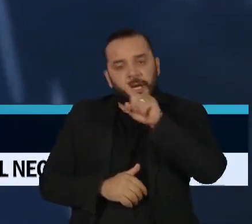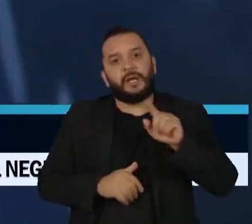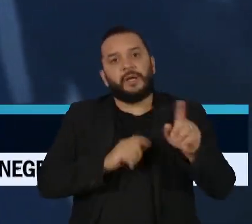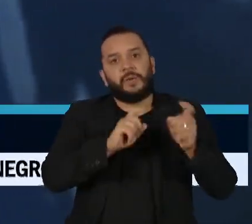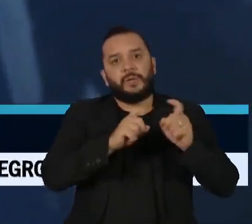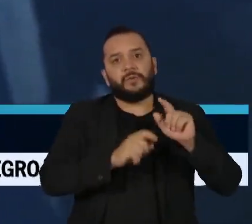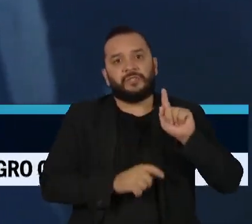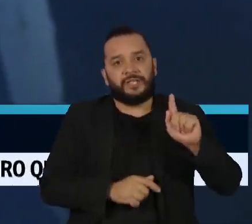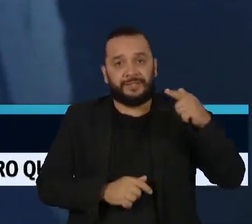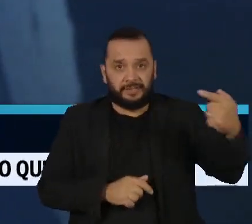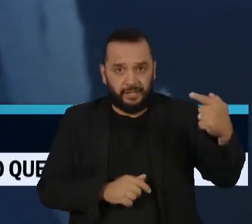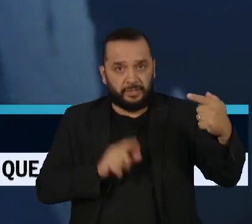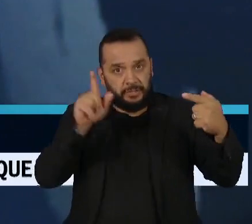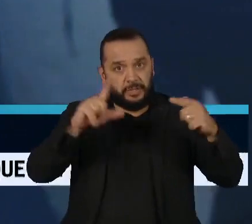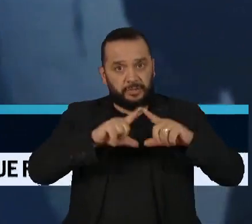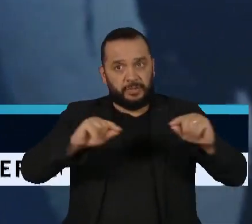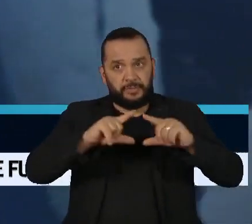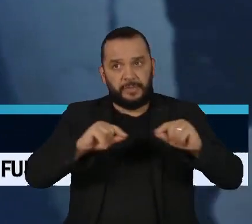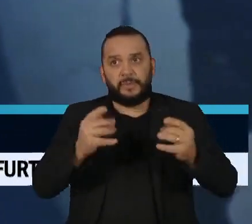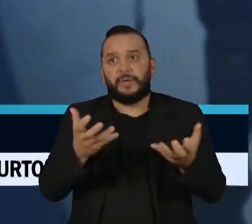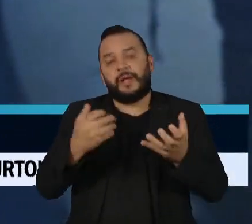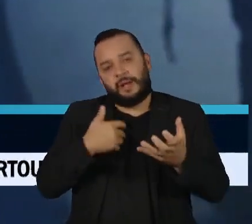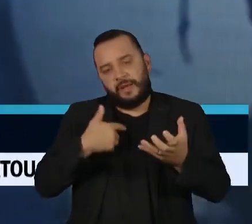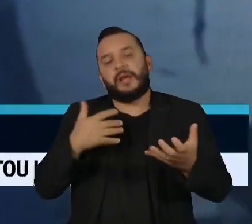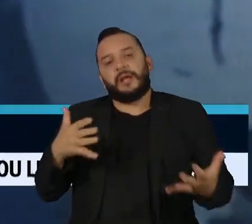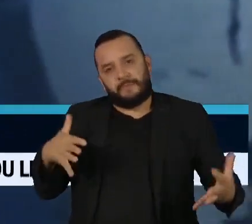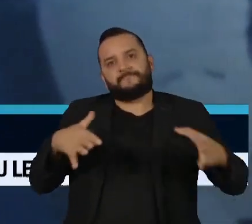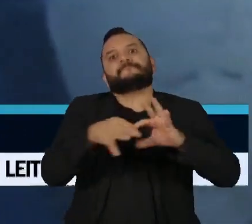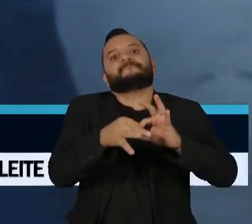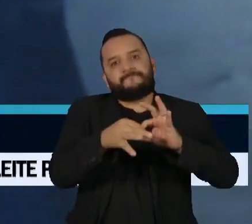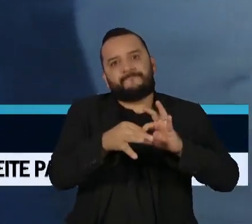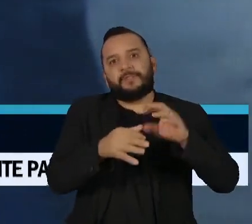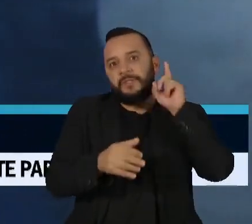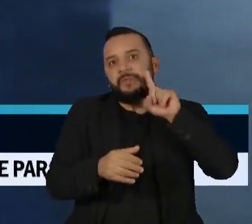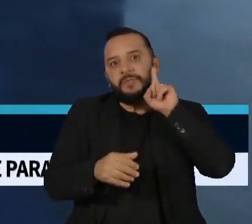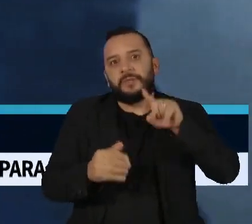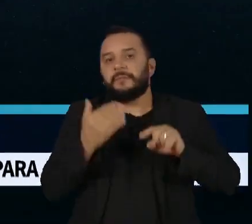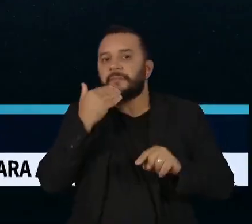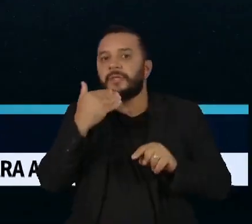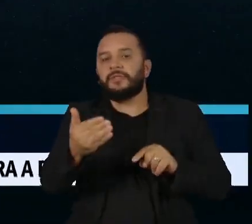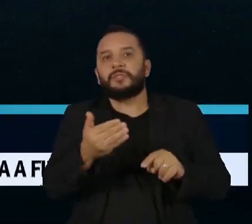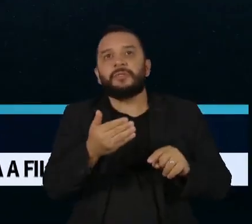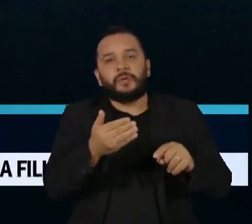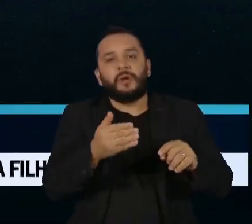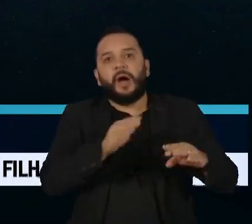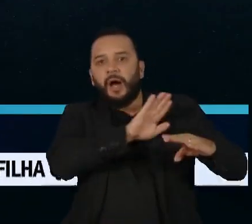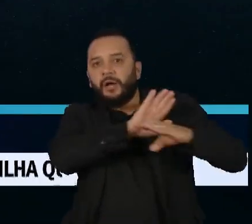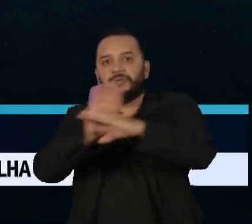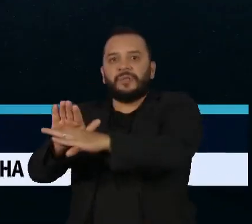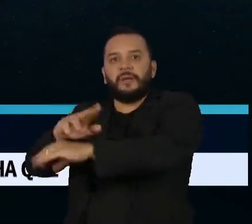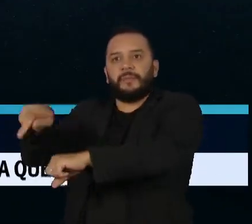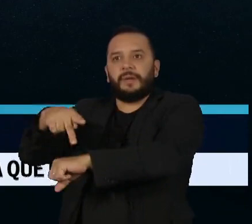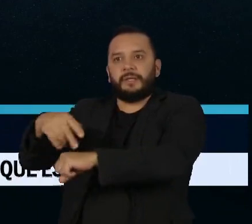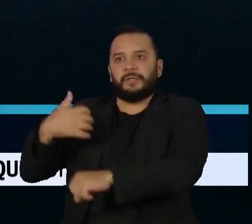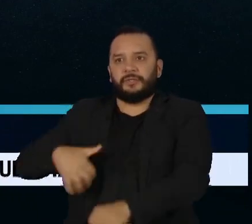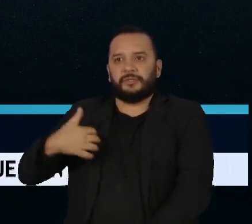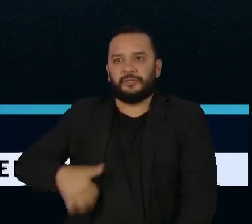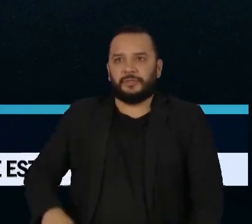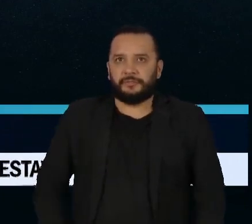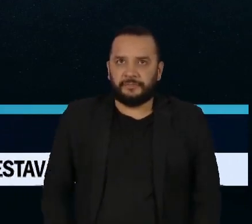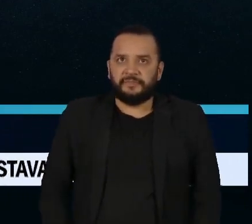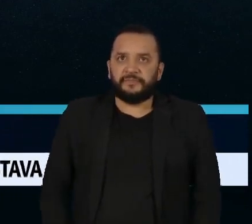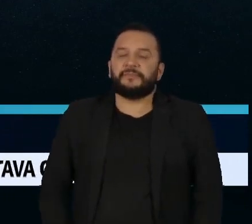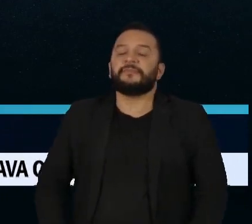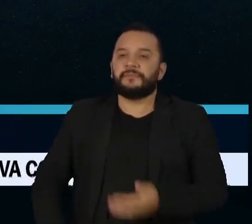que quer estreitar relações com os Estados Unidos e pediu ajuda financeira à Argentina. Na primeira participação